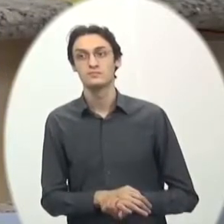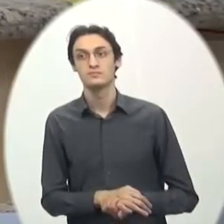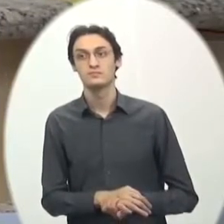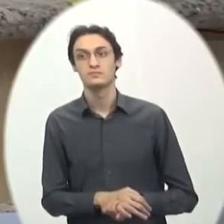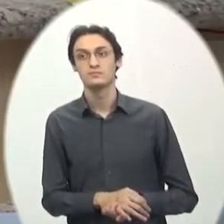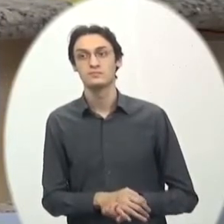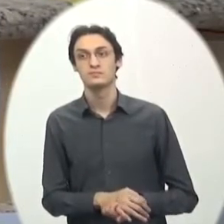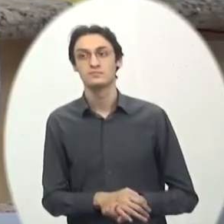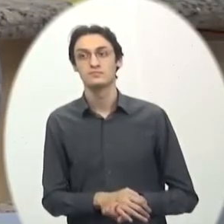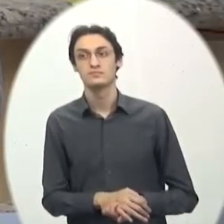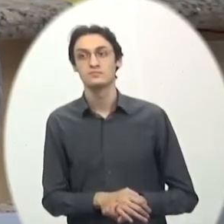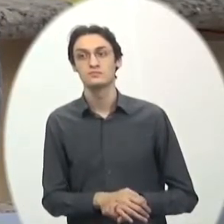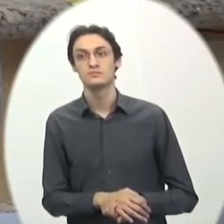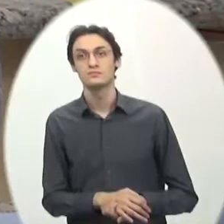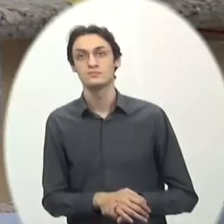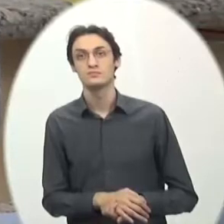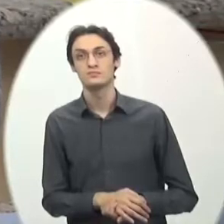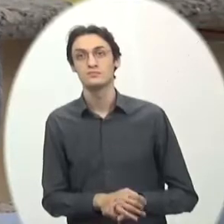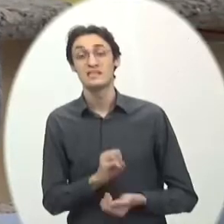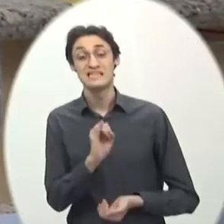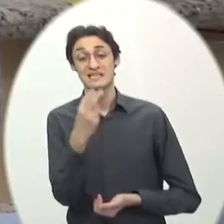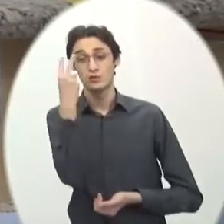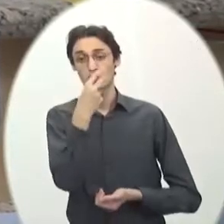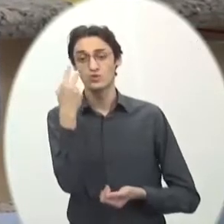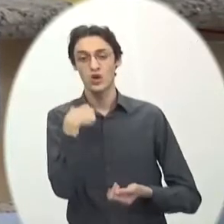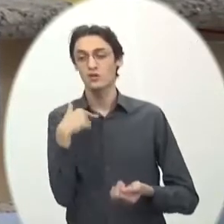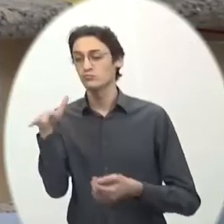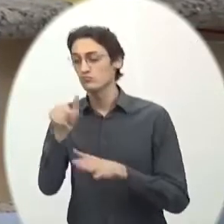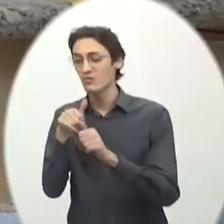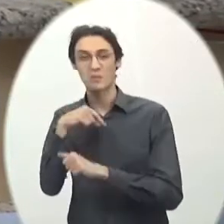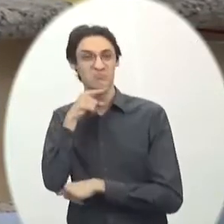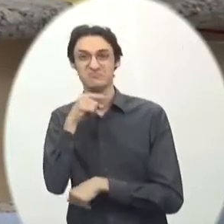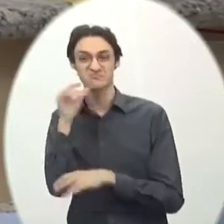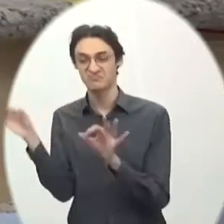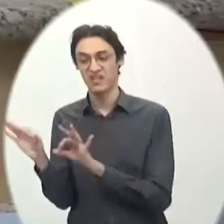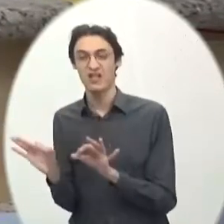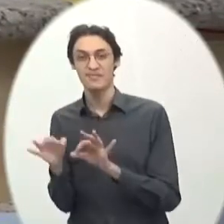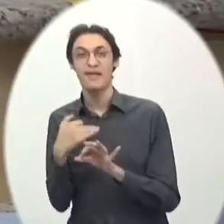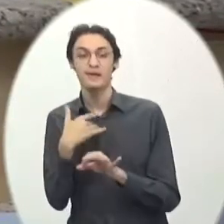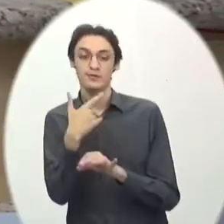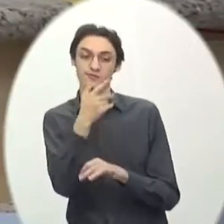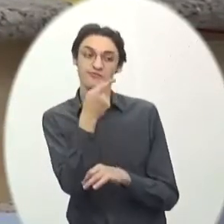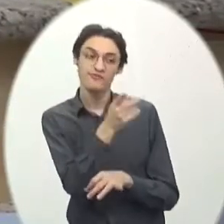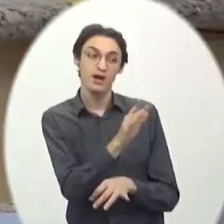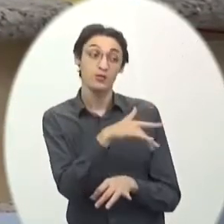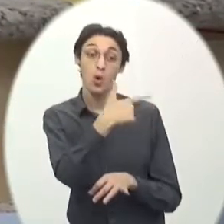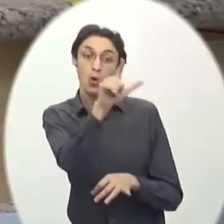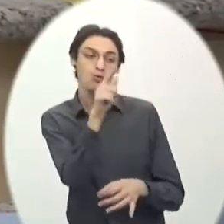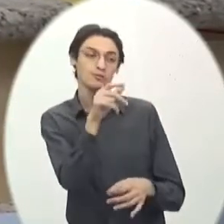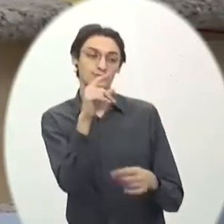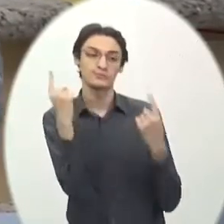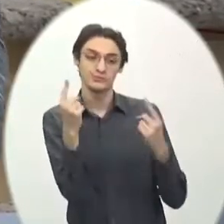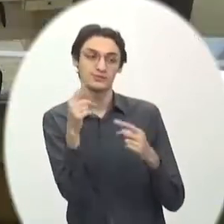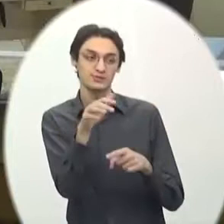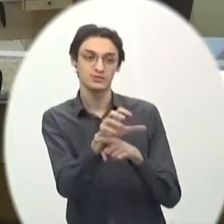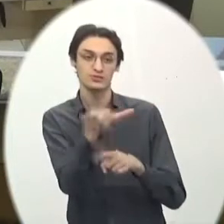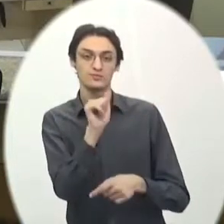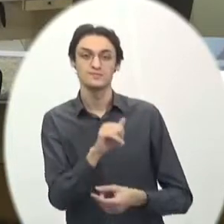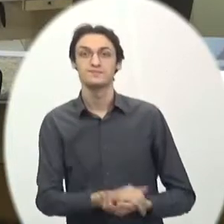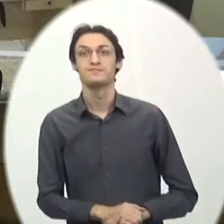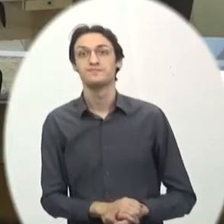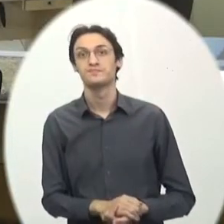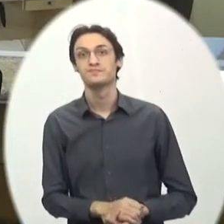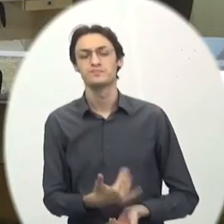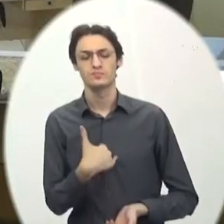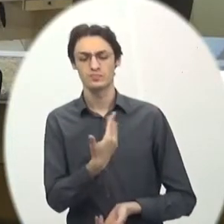ambulância. Porque fica muito oneroso eu manter um funcionário, dois, para isso. Sim. Sendo que a demanda é muito baixa. Eu digo isso porque eu tenho um colega também, doutor, que trabalha com o